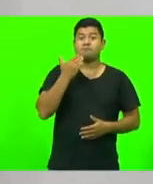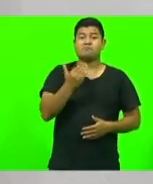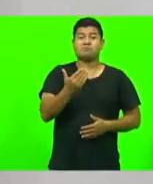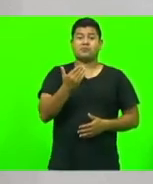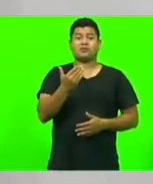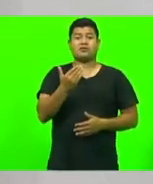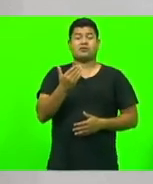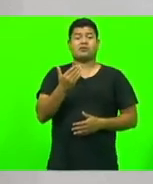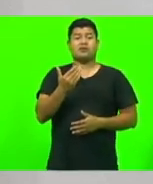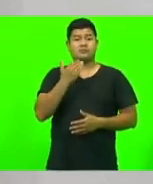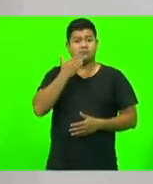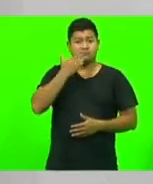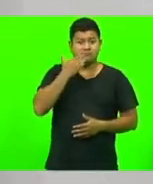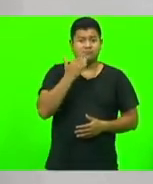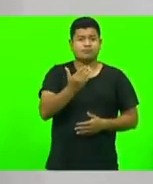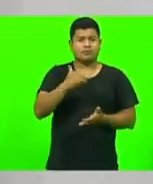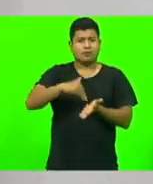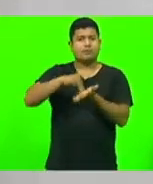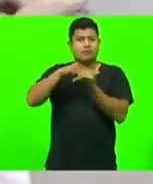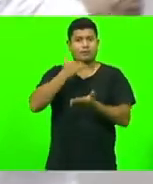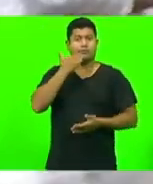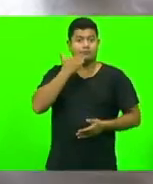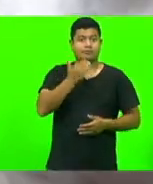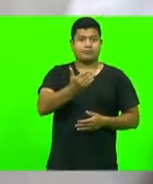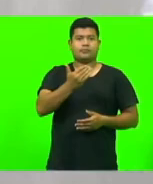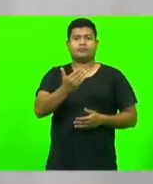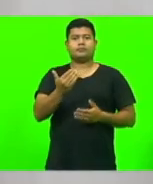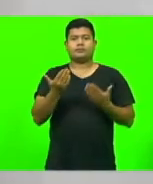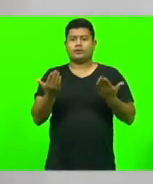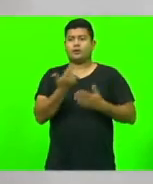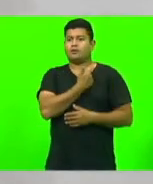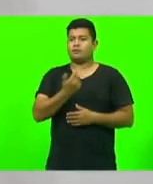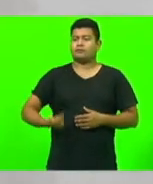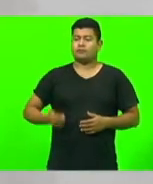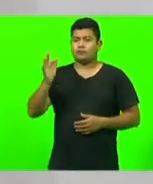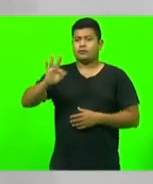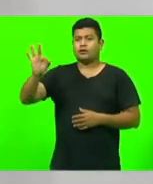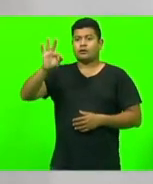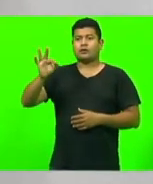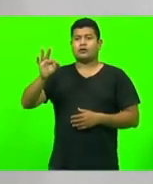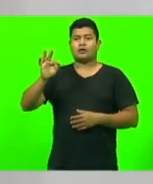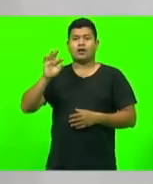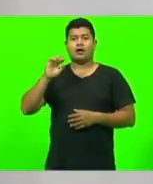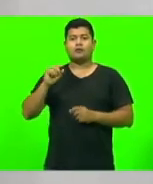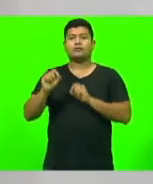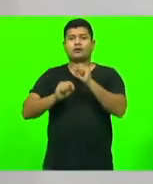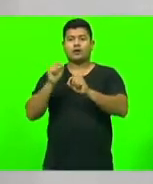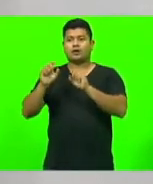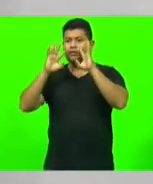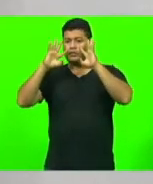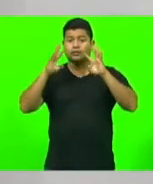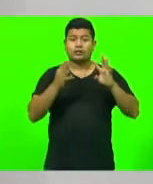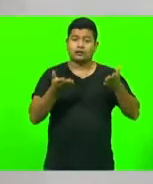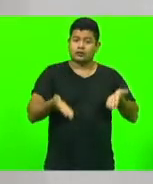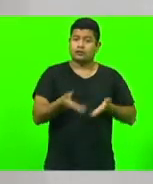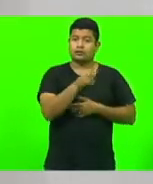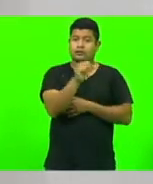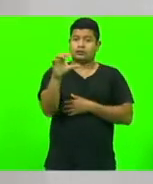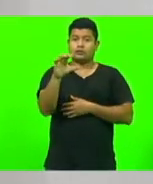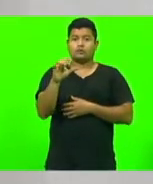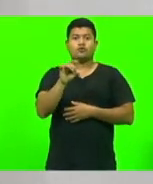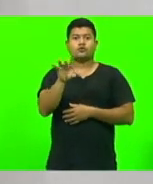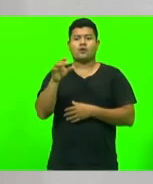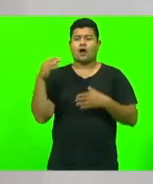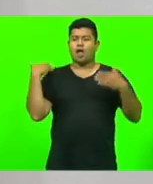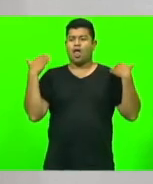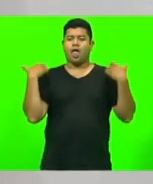de apelo ao governo federal para que olhe para Santa Catarina e que não venha só passear,